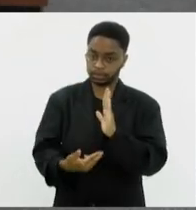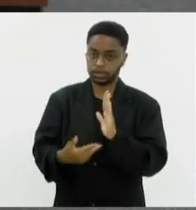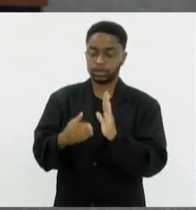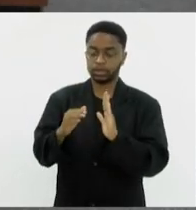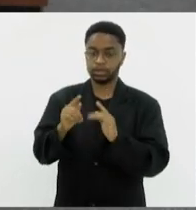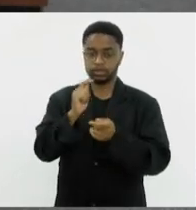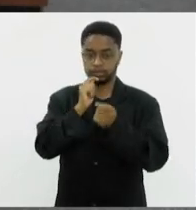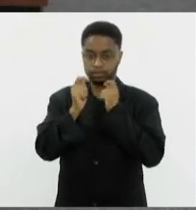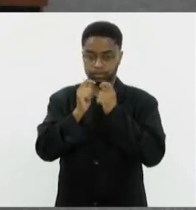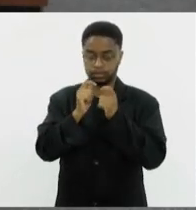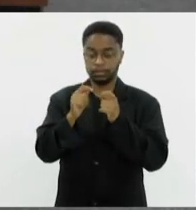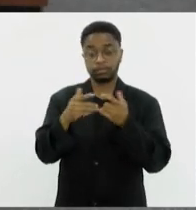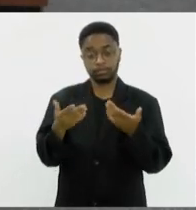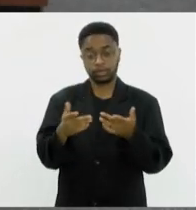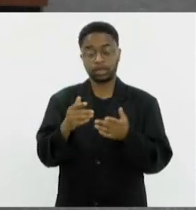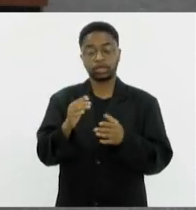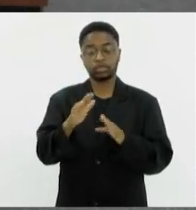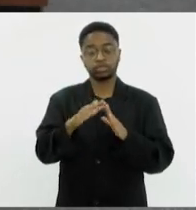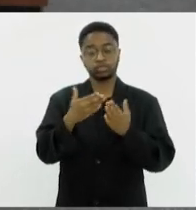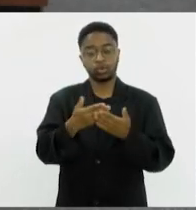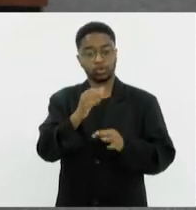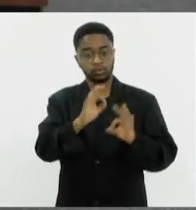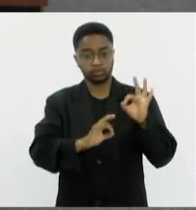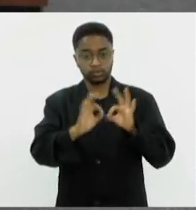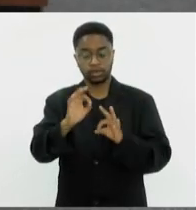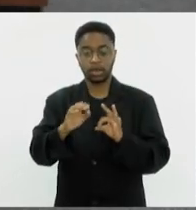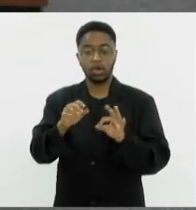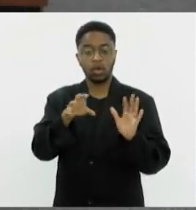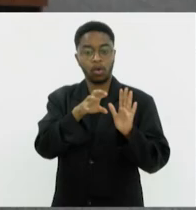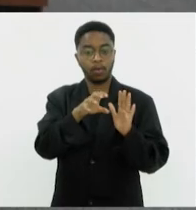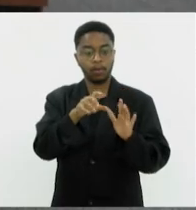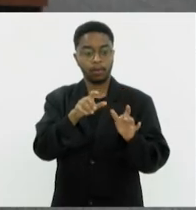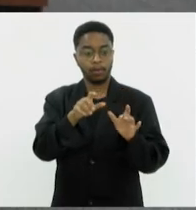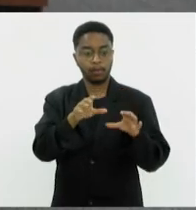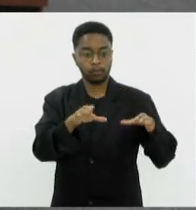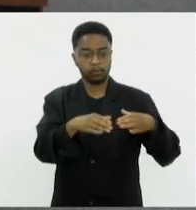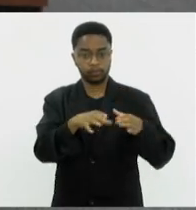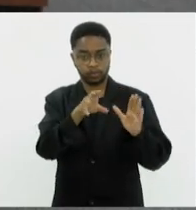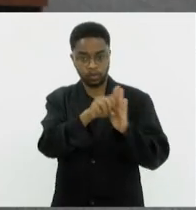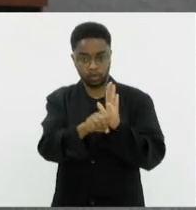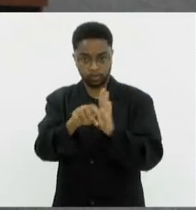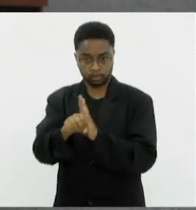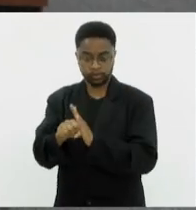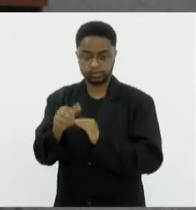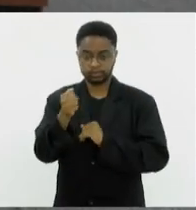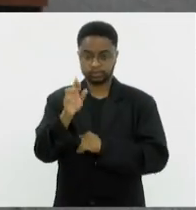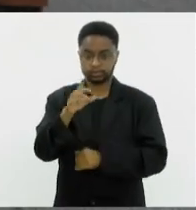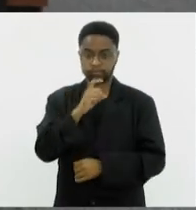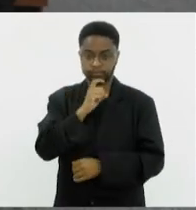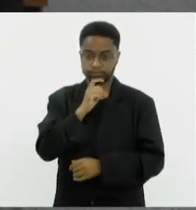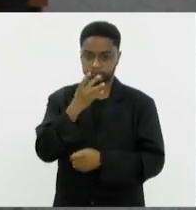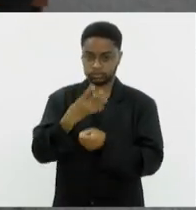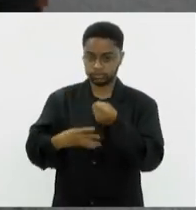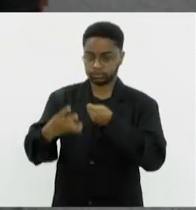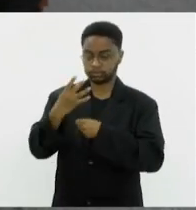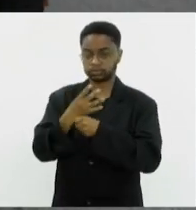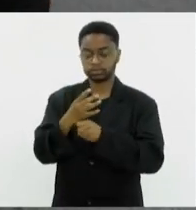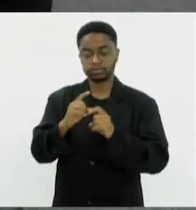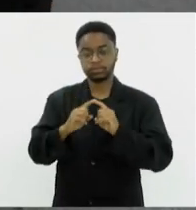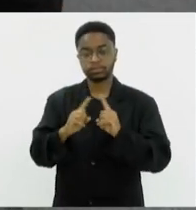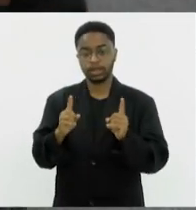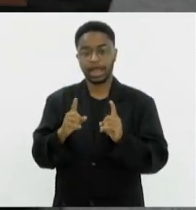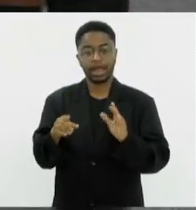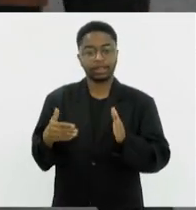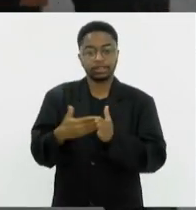para ter ar-condicionado, os ar-condicionados foram furtados há 4 anos e até hoje a Seduc não repôs, mesmo com a escola tendo toda a